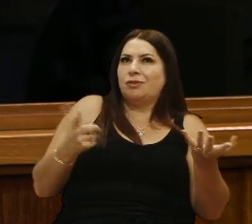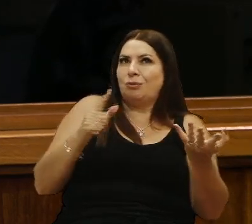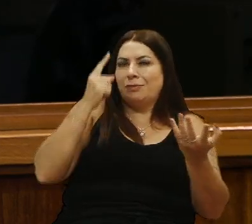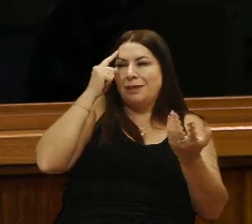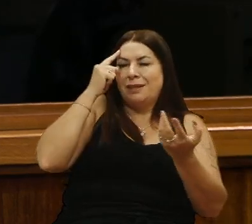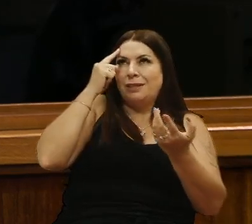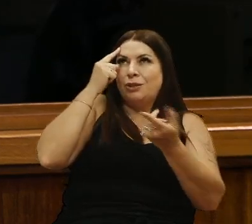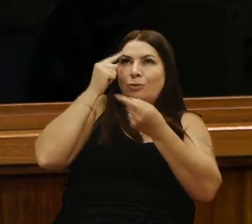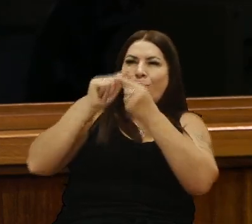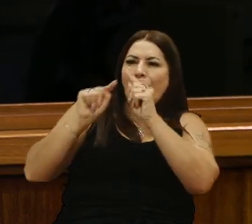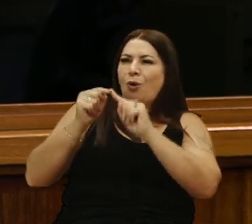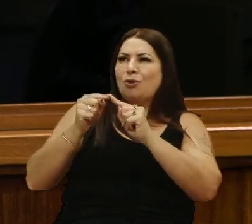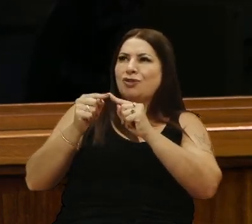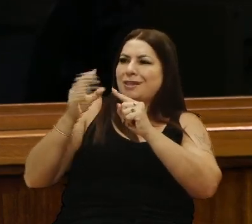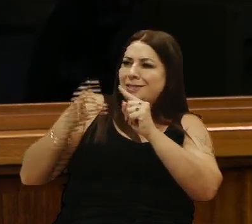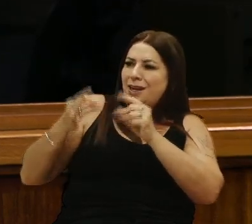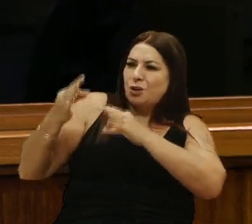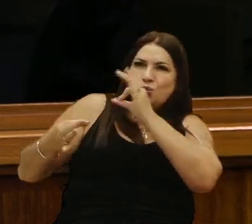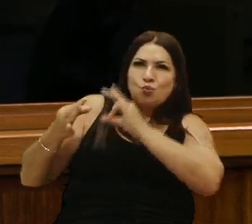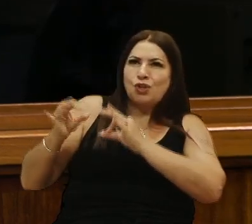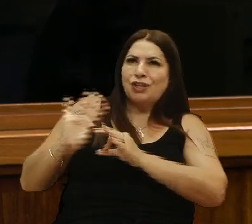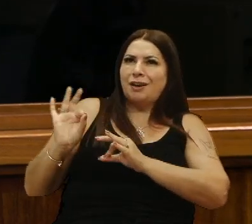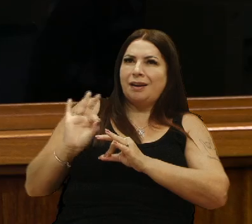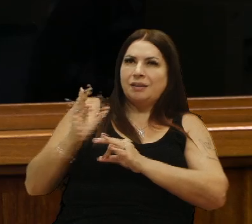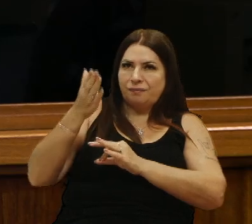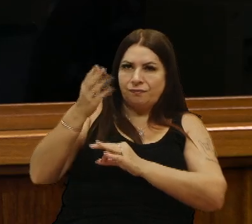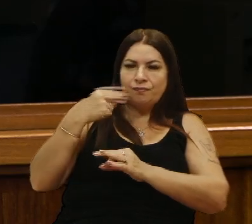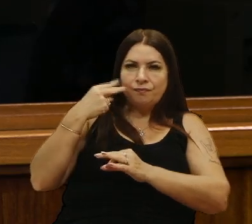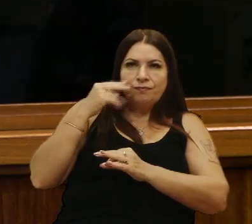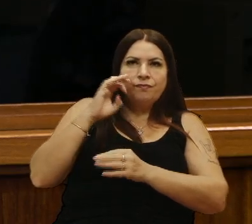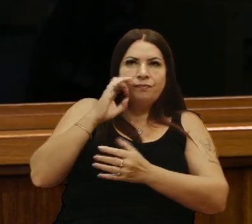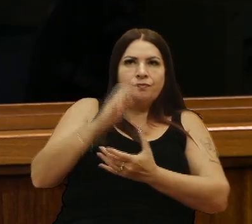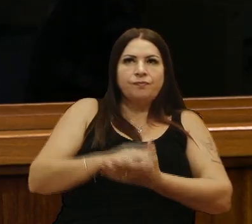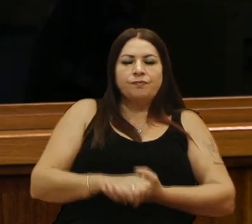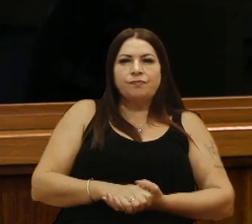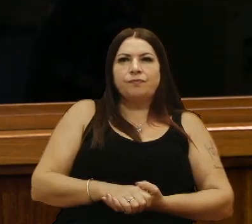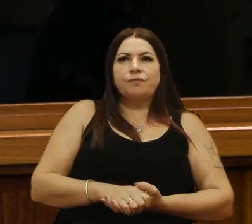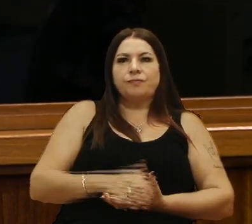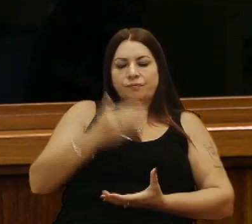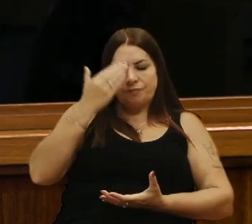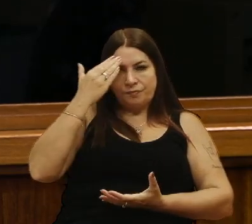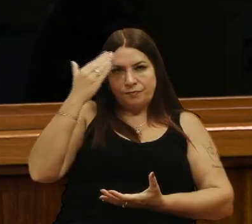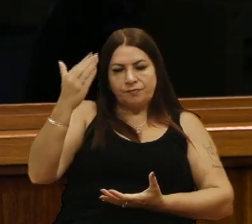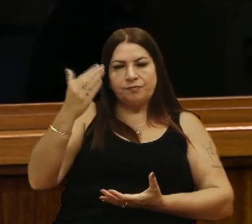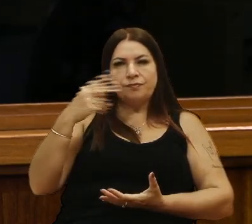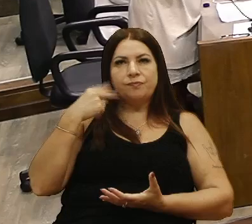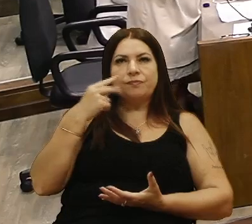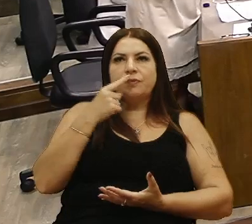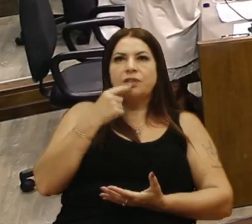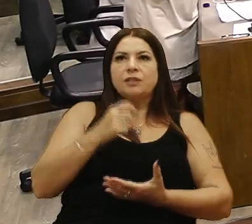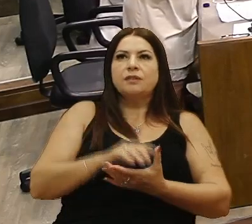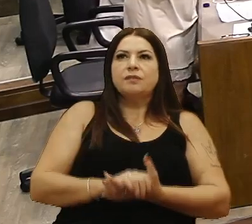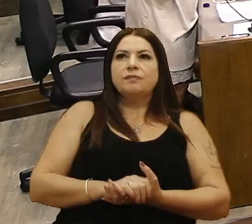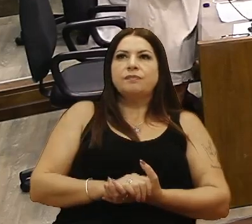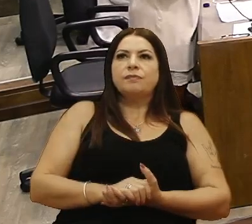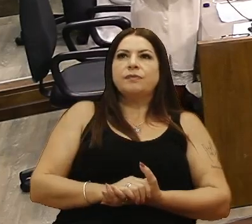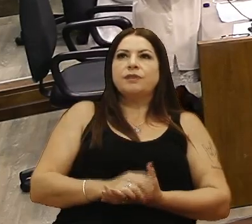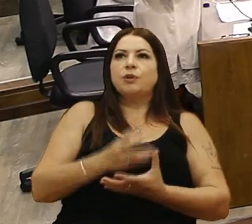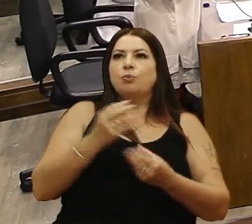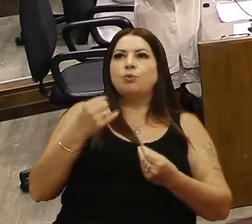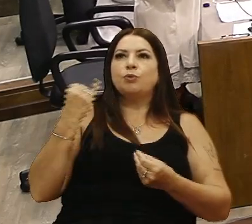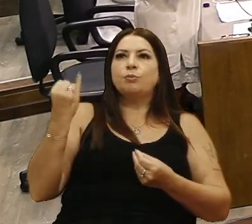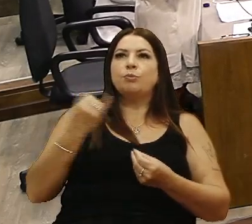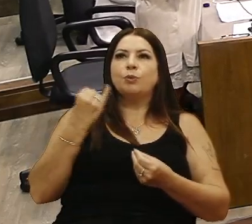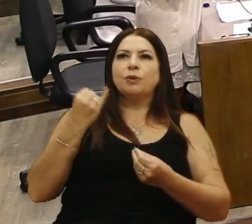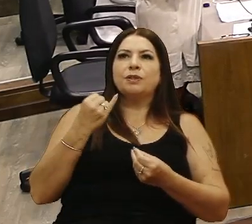lógica jurídica nenhuma. Sua parte, vereadora Estela. Muito obrigada, vereadora Rose. Eu acho que foram muito